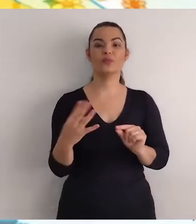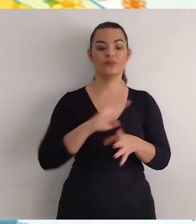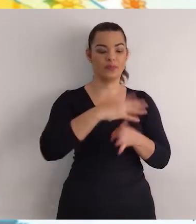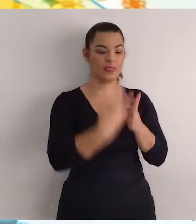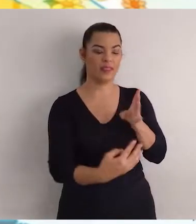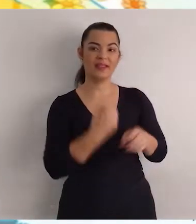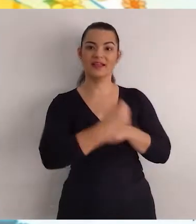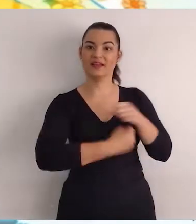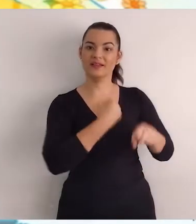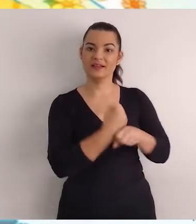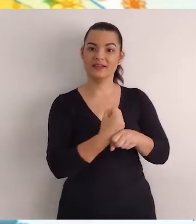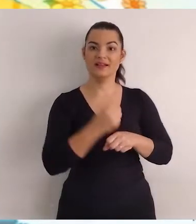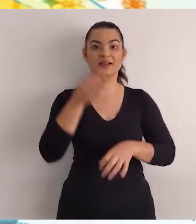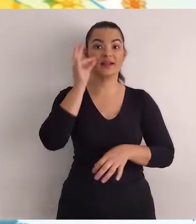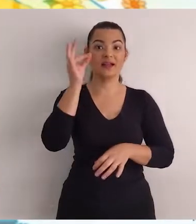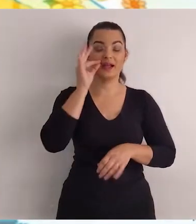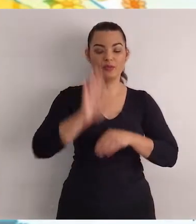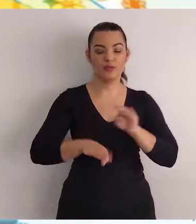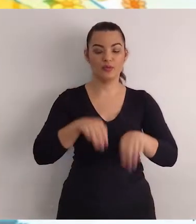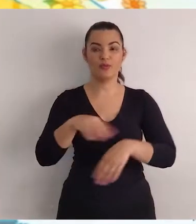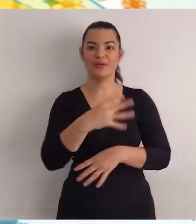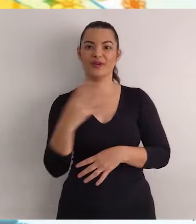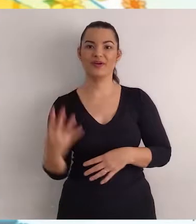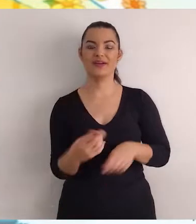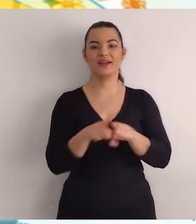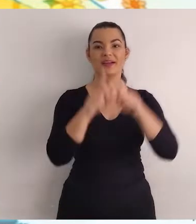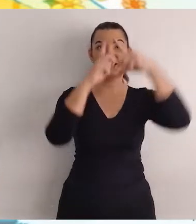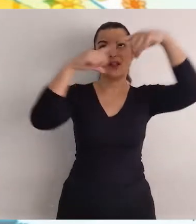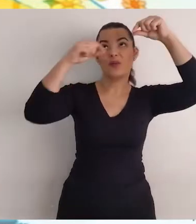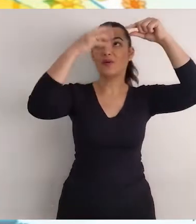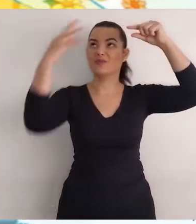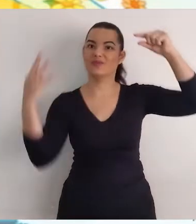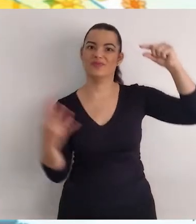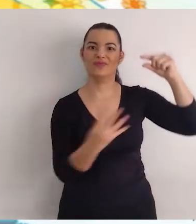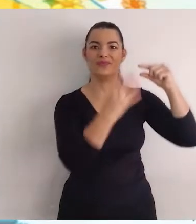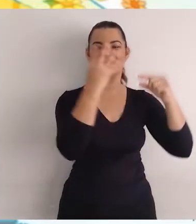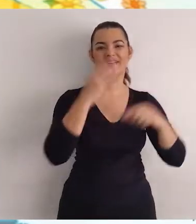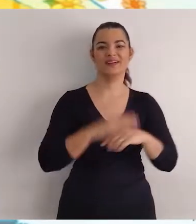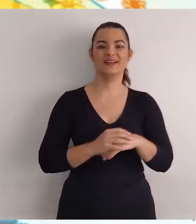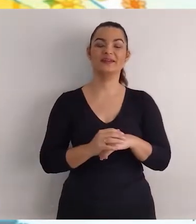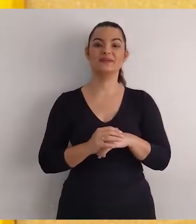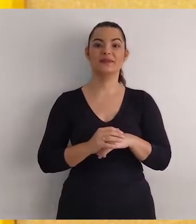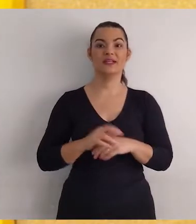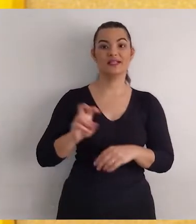4 são as estações do ano, as patas do gato e as fases da lua.